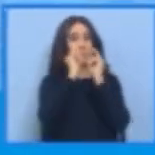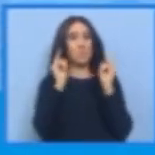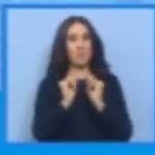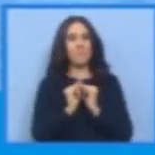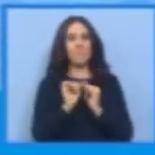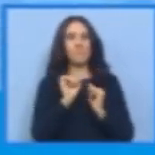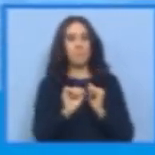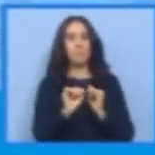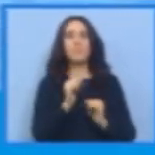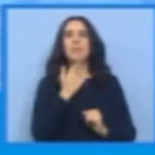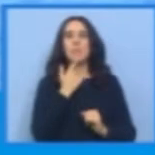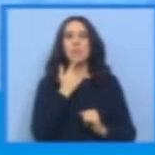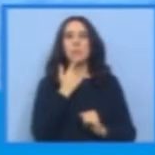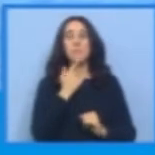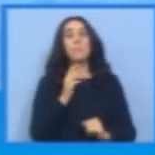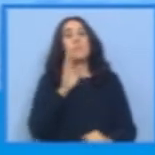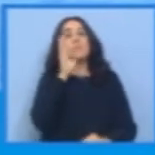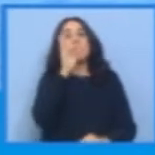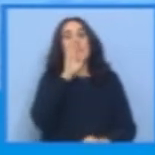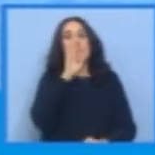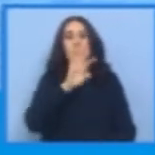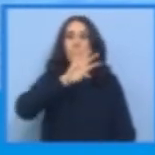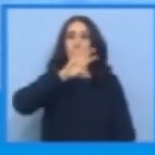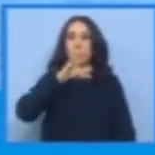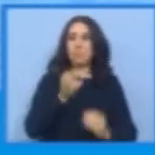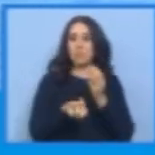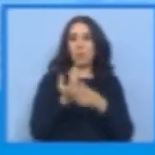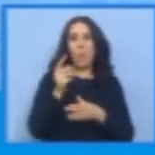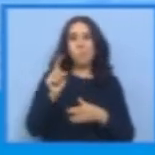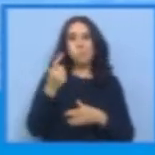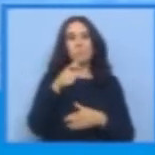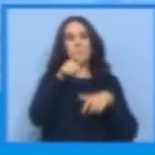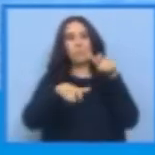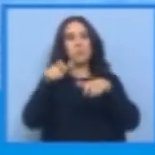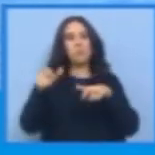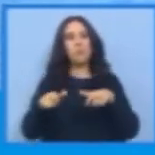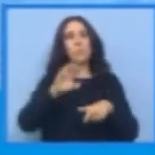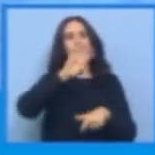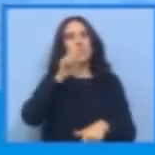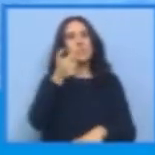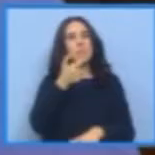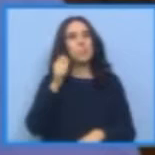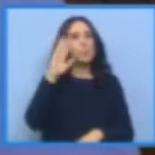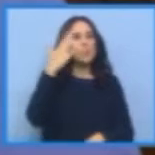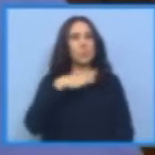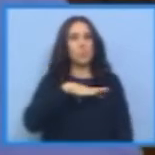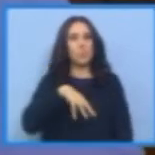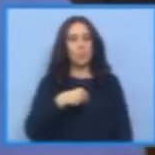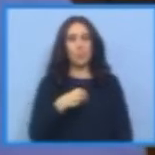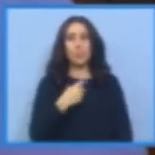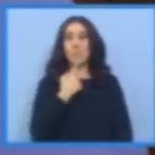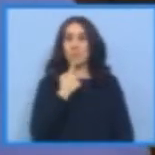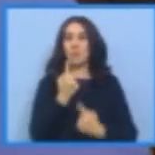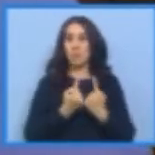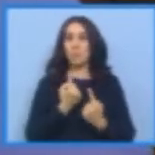que representa, se constituíssem um país, seria, em termos de população, o quinto maior país do mundo, o que revela alguma coisa,